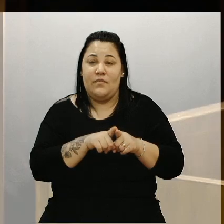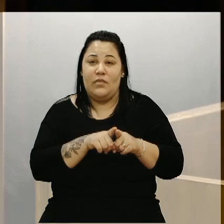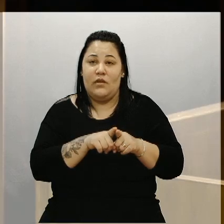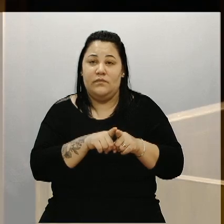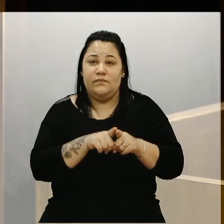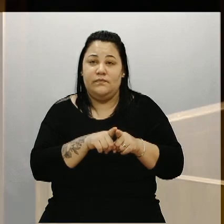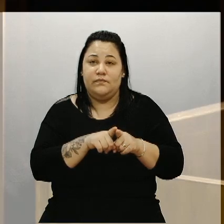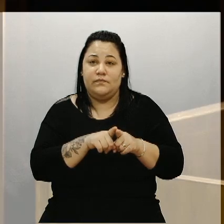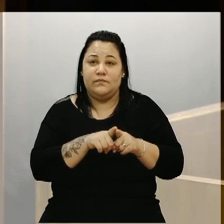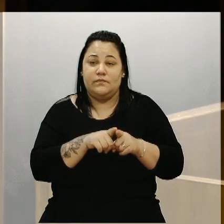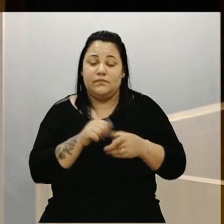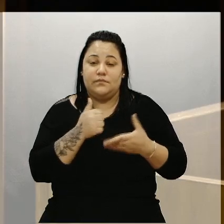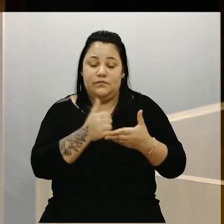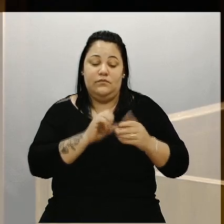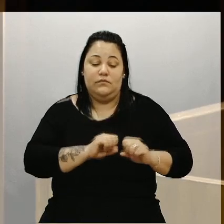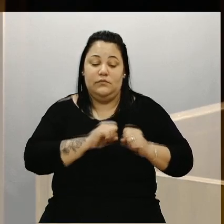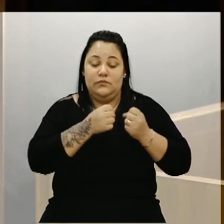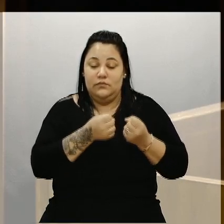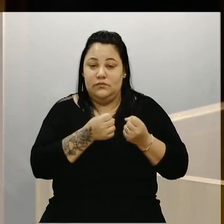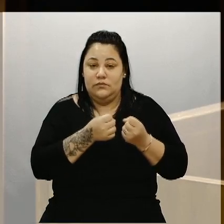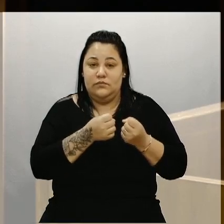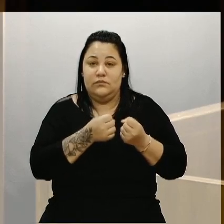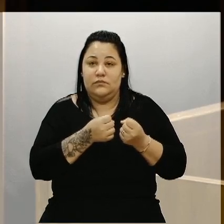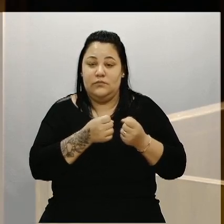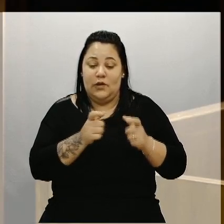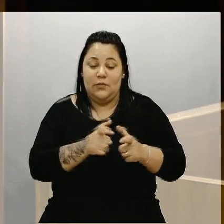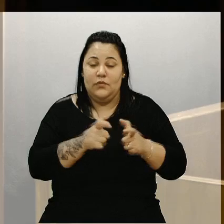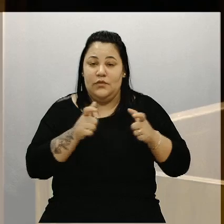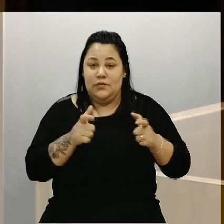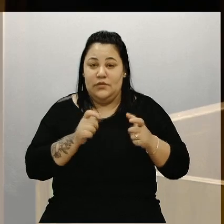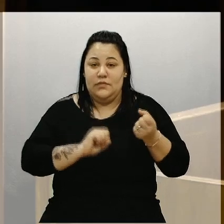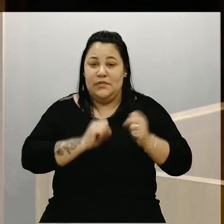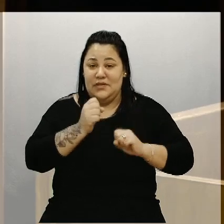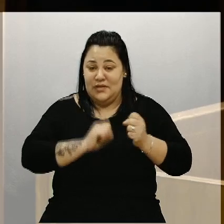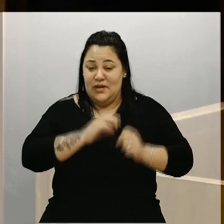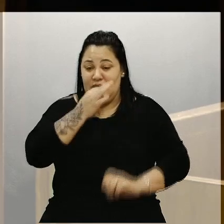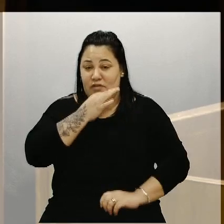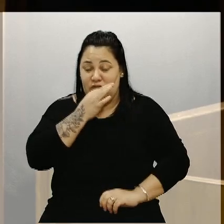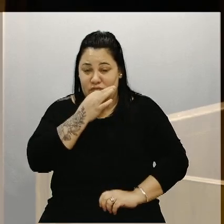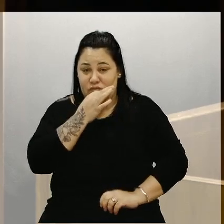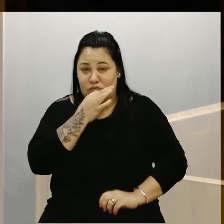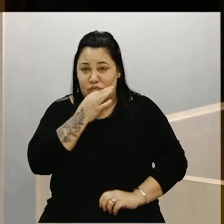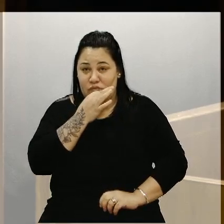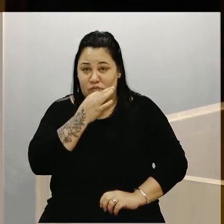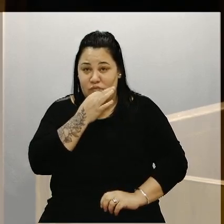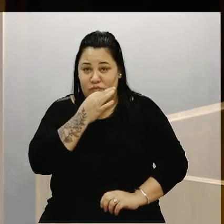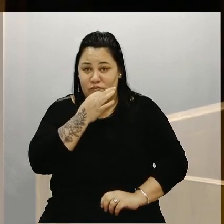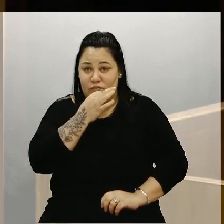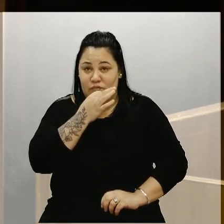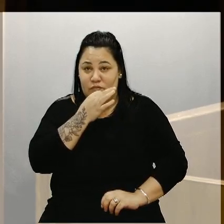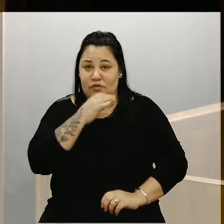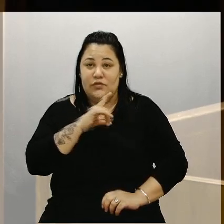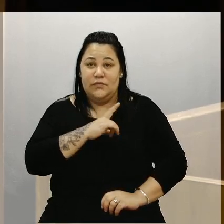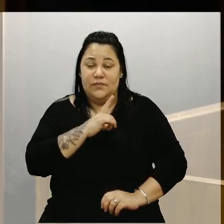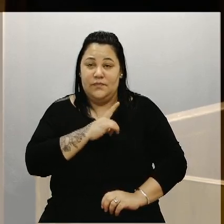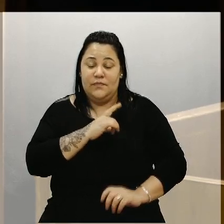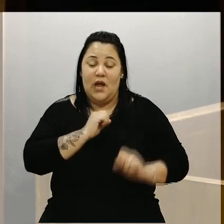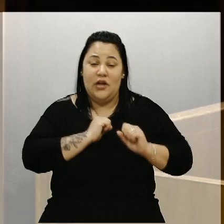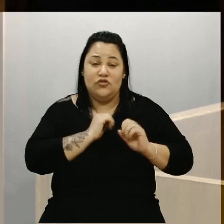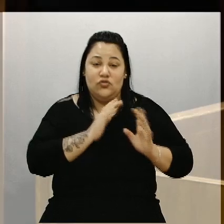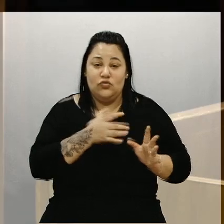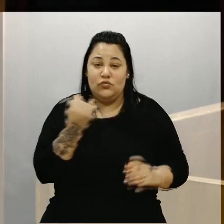apoio à defesa das micro e pequenas empresas de Caxias do Sul, é, portanto, uma medida essencial para garantir que